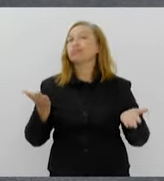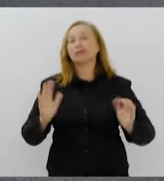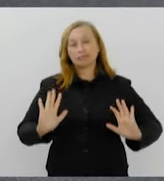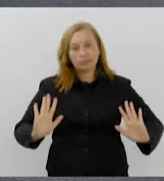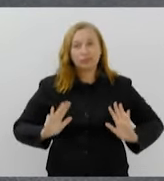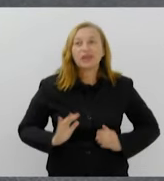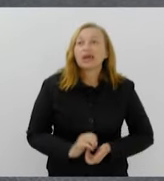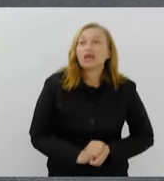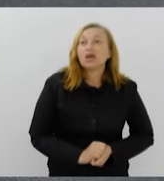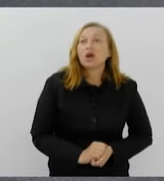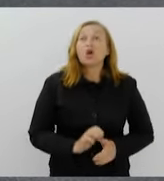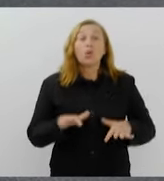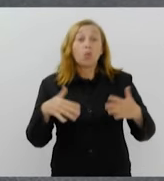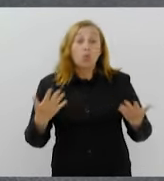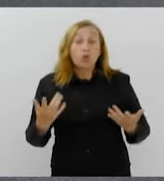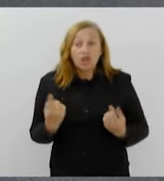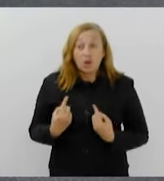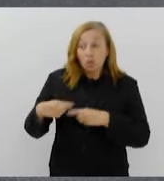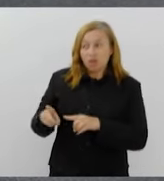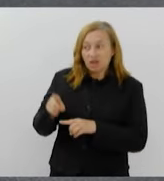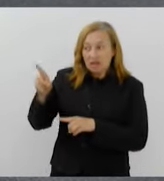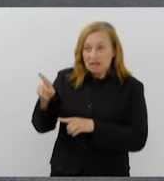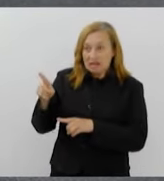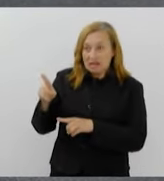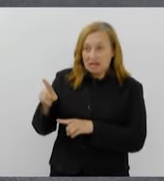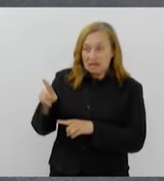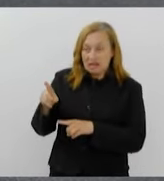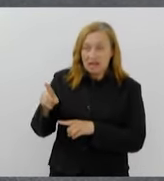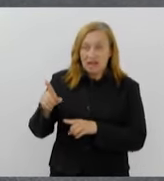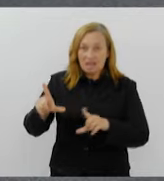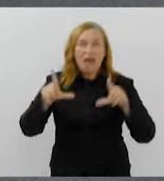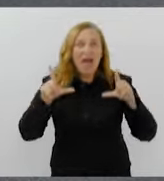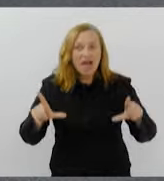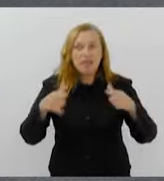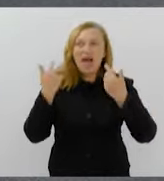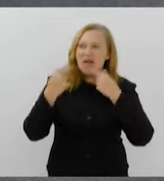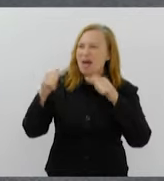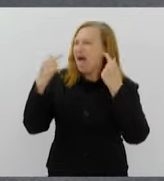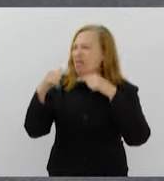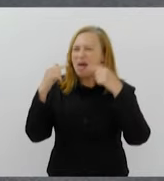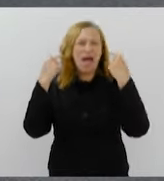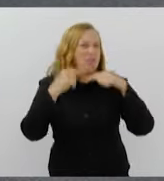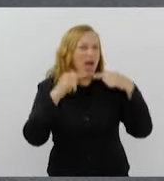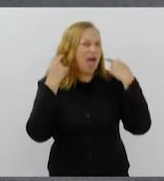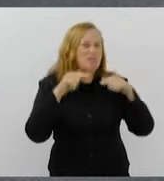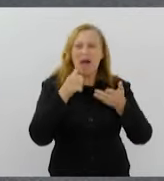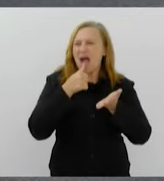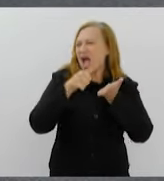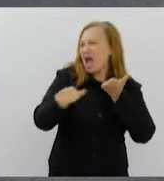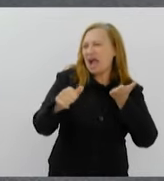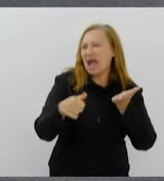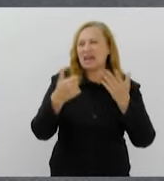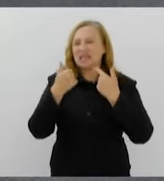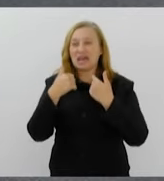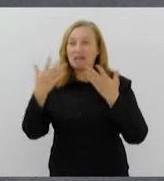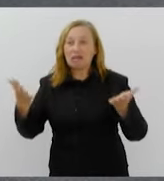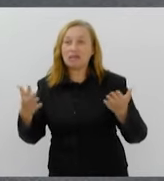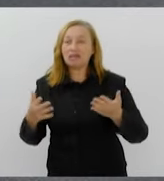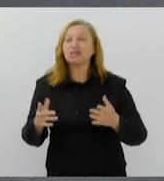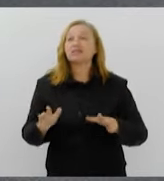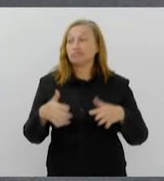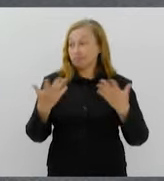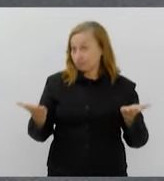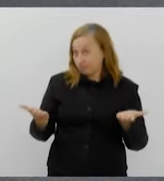Medidas quando é contra eles Pronto vem para cá berra faz escândalo né carta vice-presidente Nacional do PT